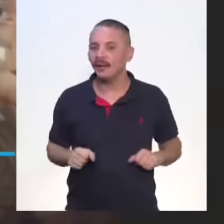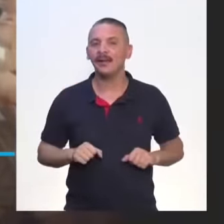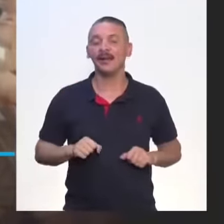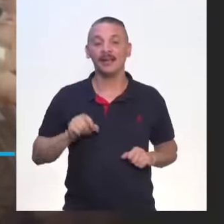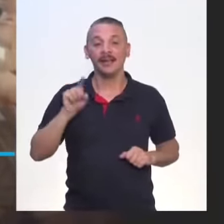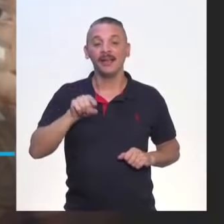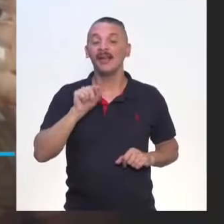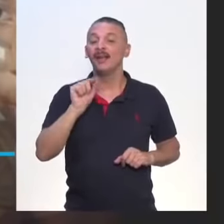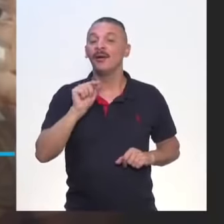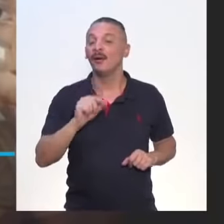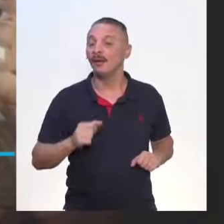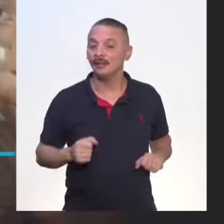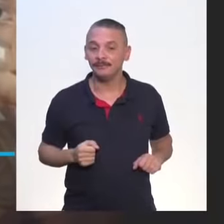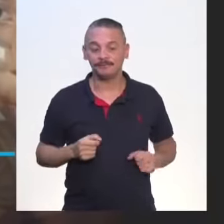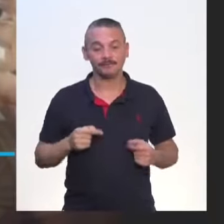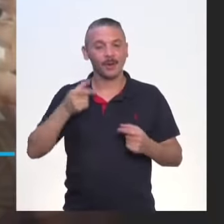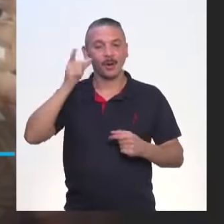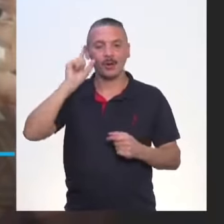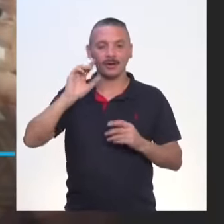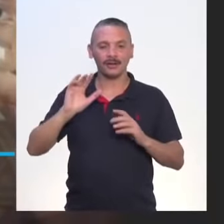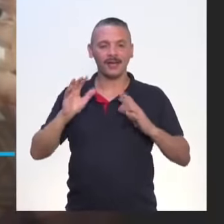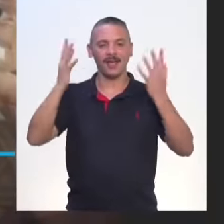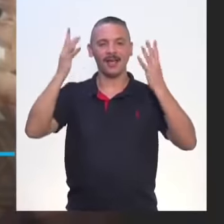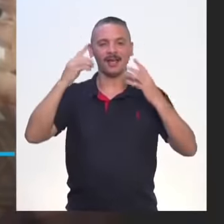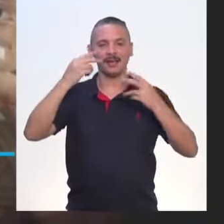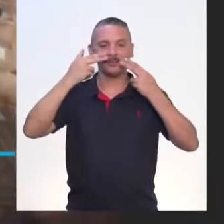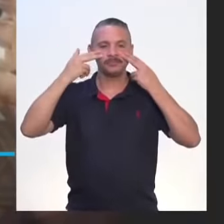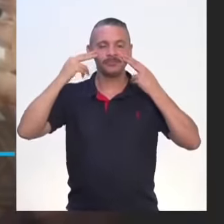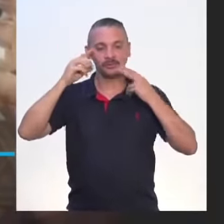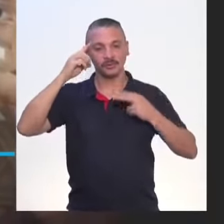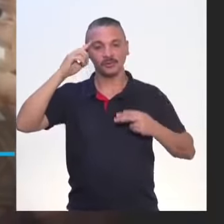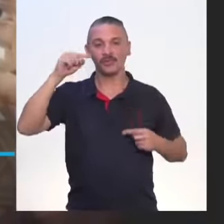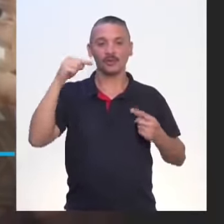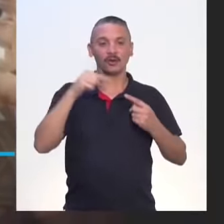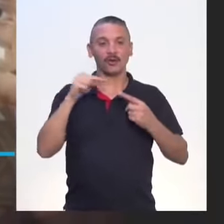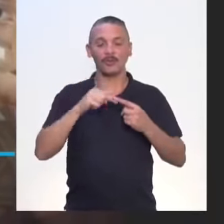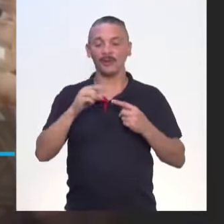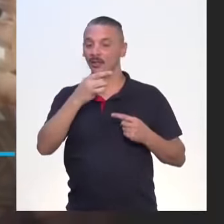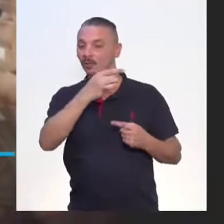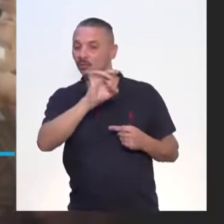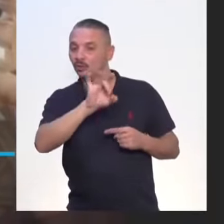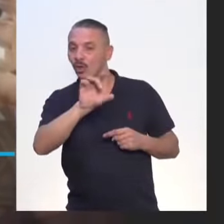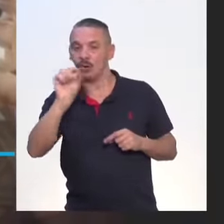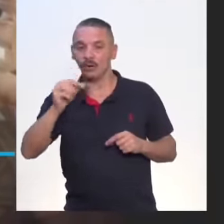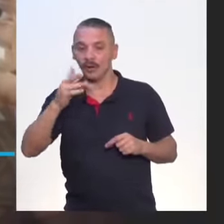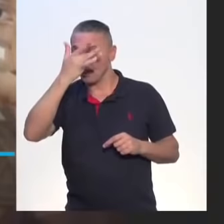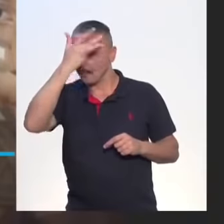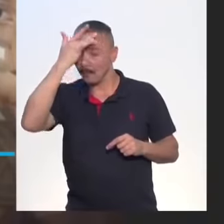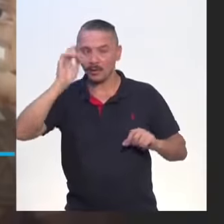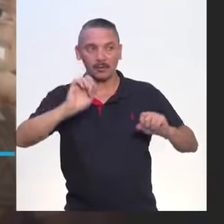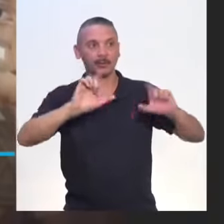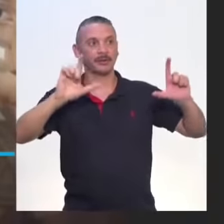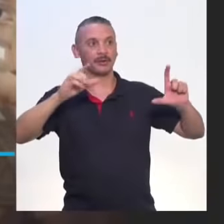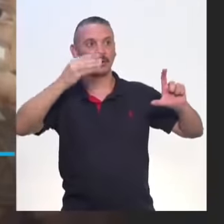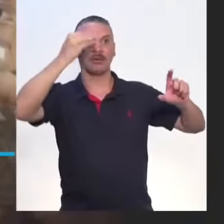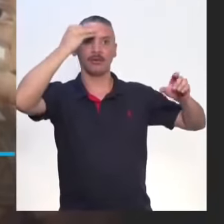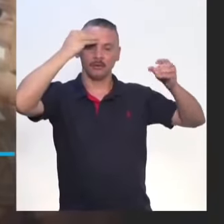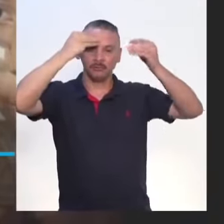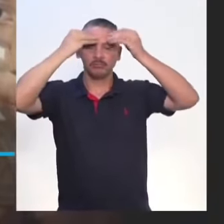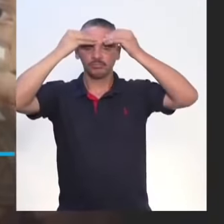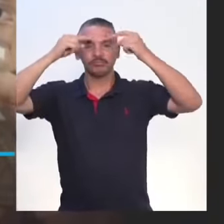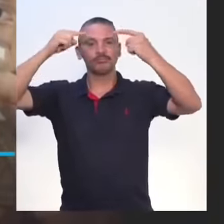verdade, assim, é só uma imagem que foi construída na cabeça da gente, né? Boa.